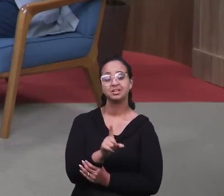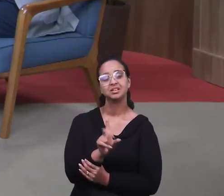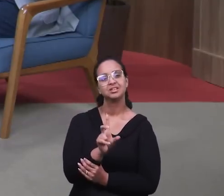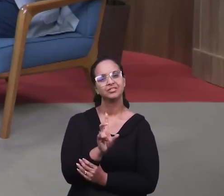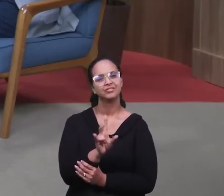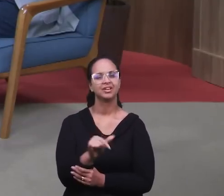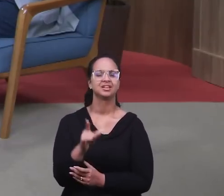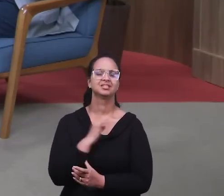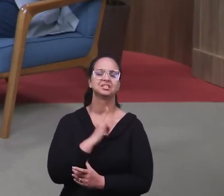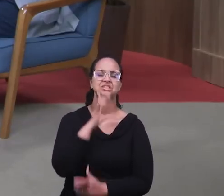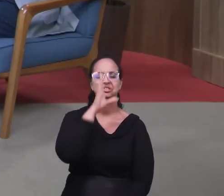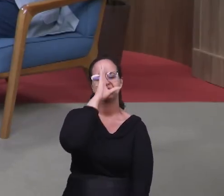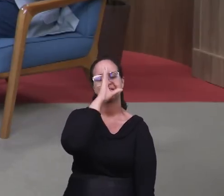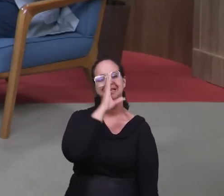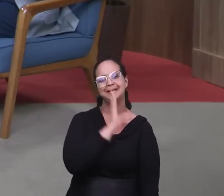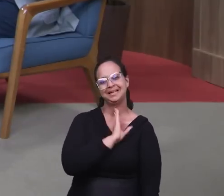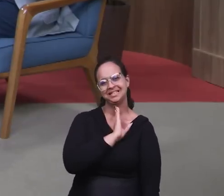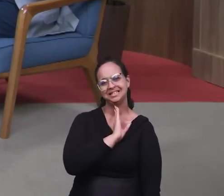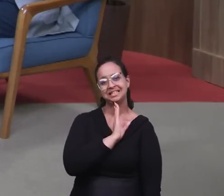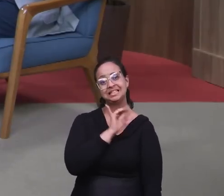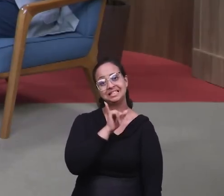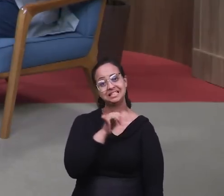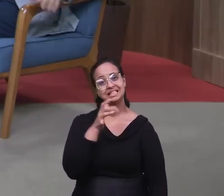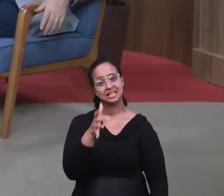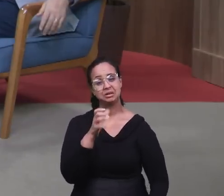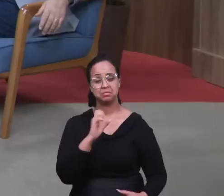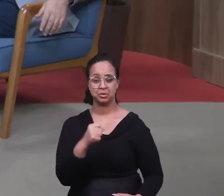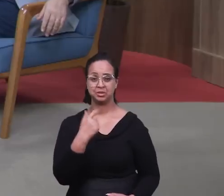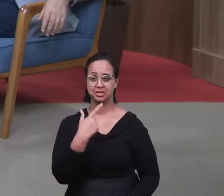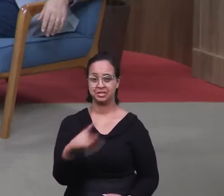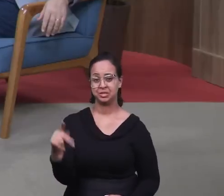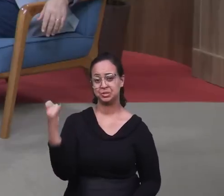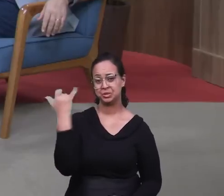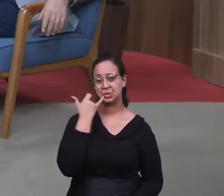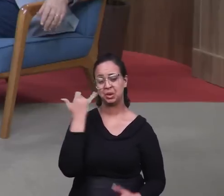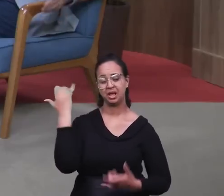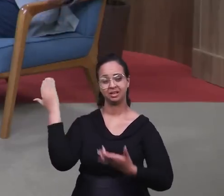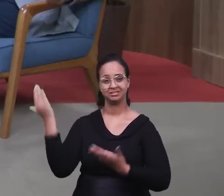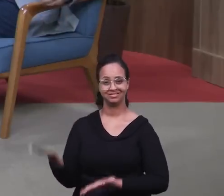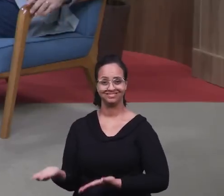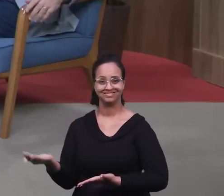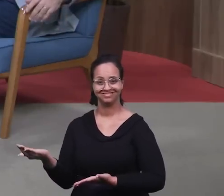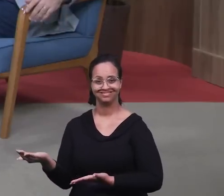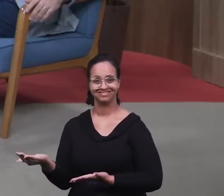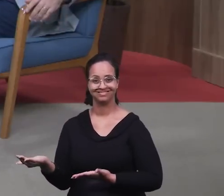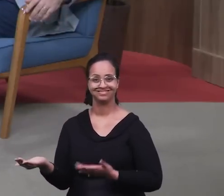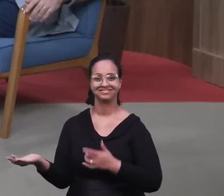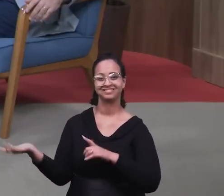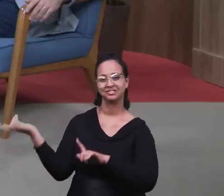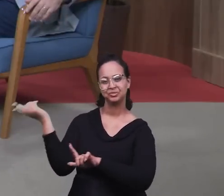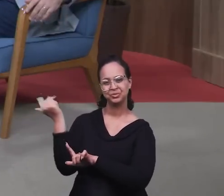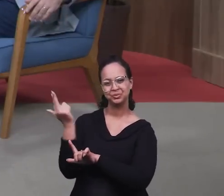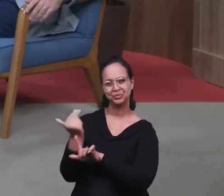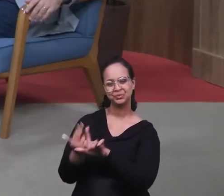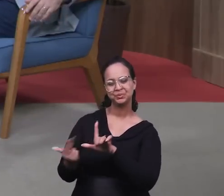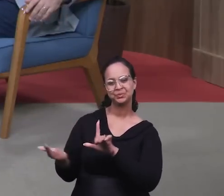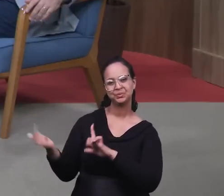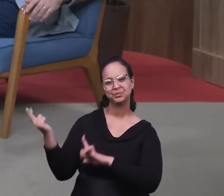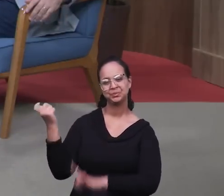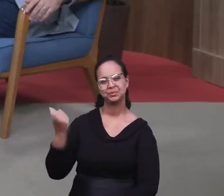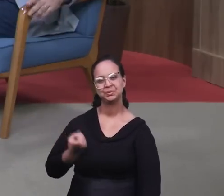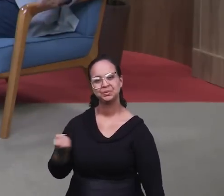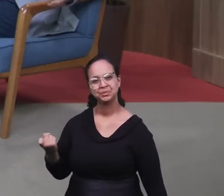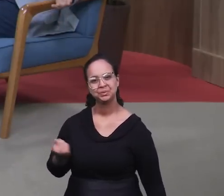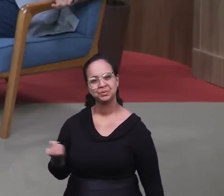isso totalmente gratuito. Se você quiser, ainda pode apontar a câmera do seu celular para o QR Code que está aparecendo aí ao lado do